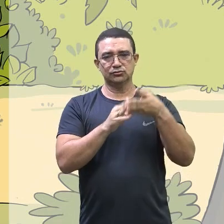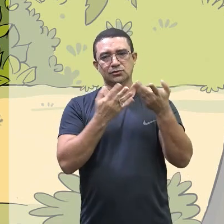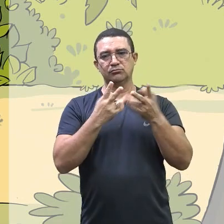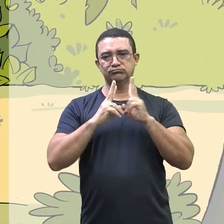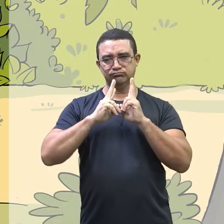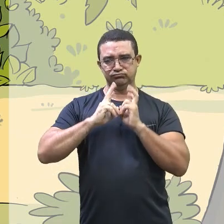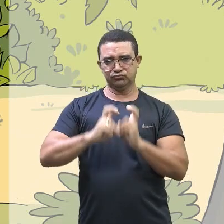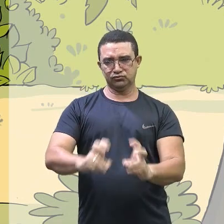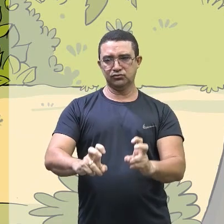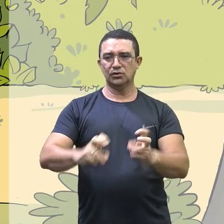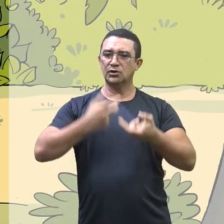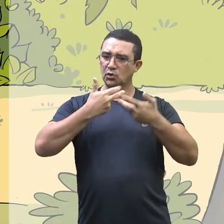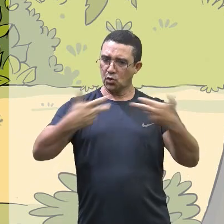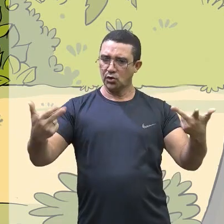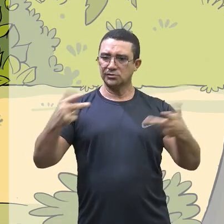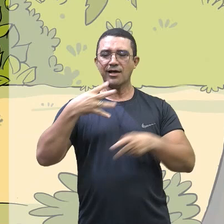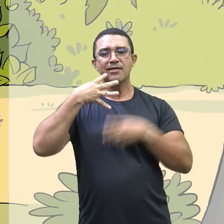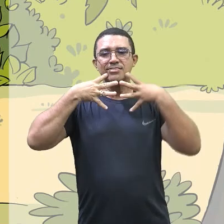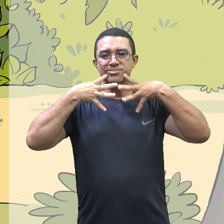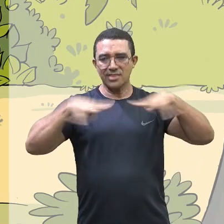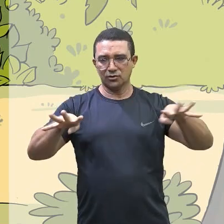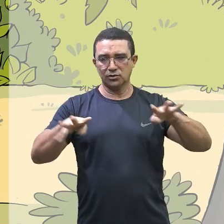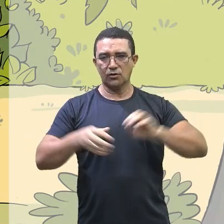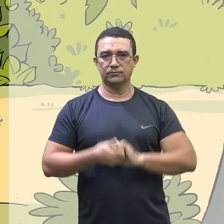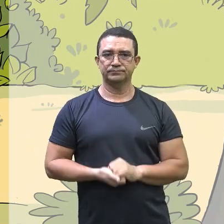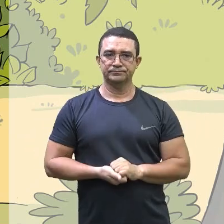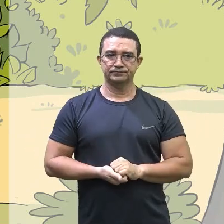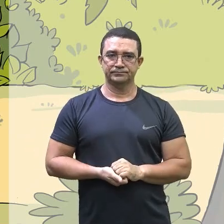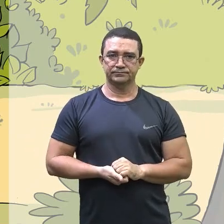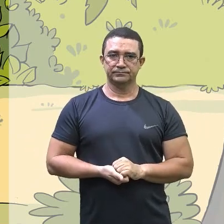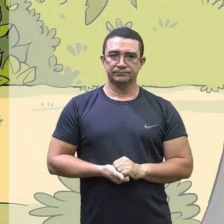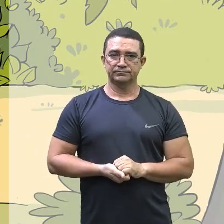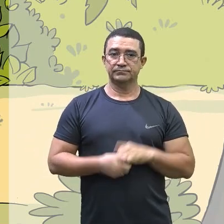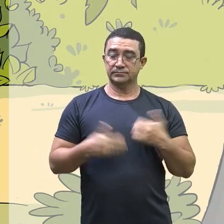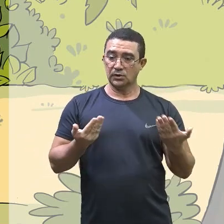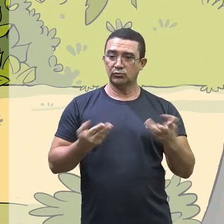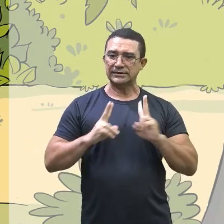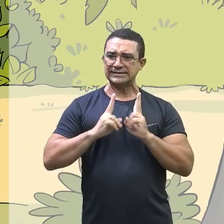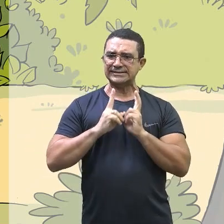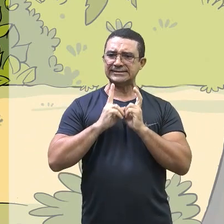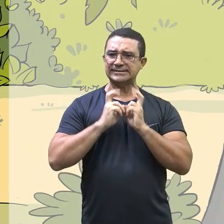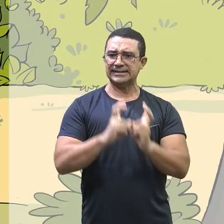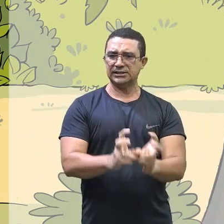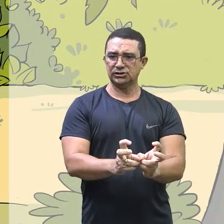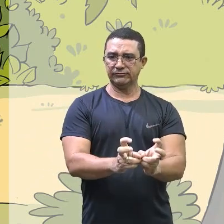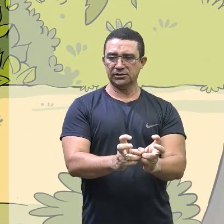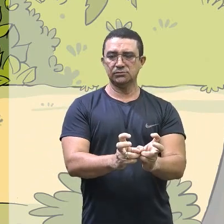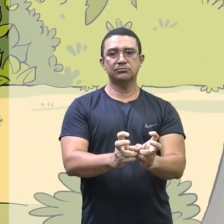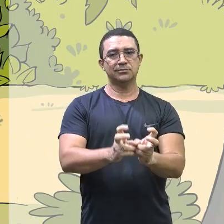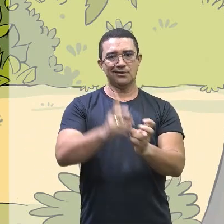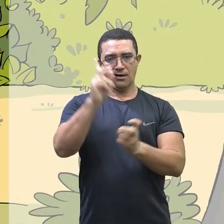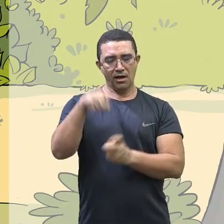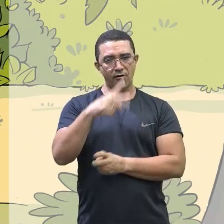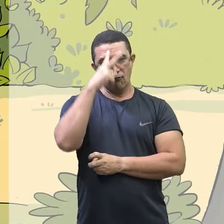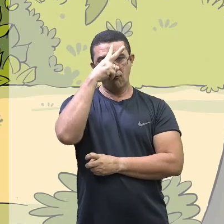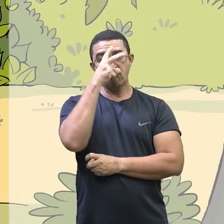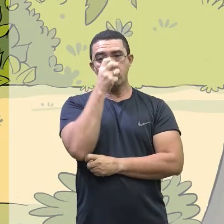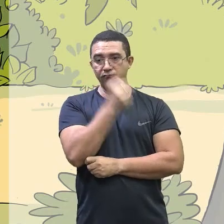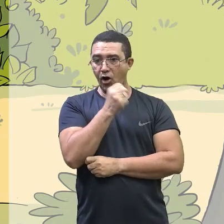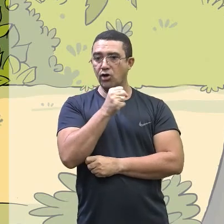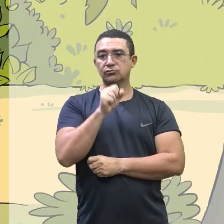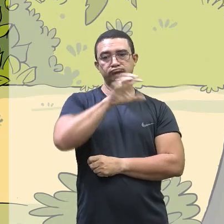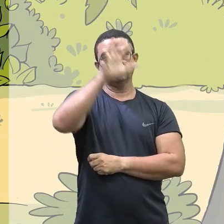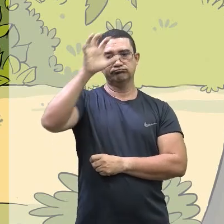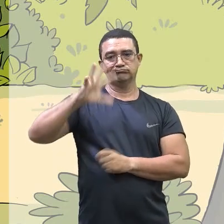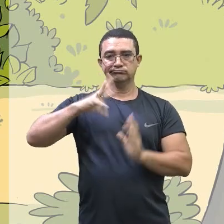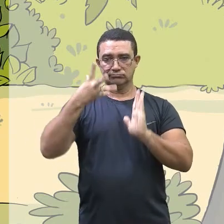recursos naturais. E uma delas é intitulada o extrativismo, ainda é muito forte na nossa região. Exatamente isso, professor. E o